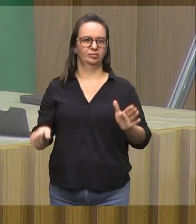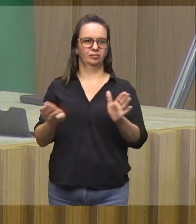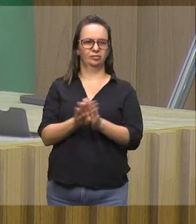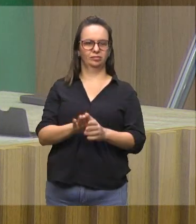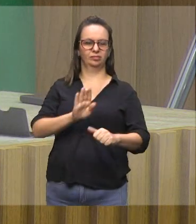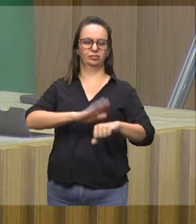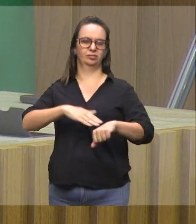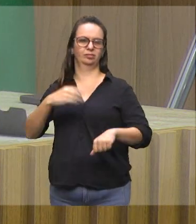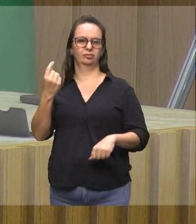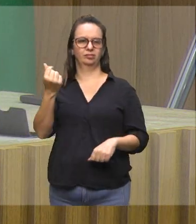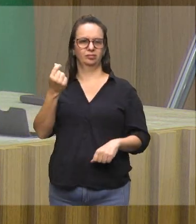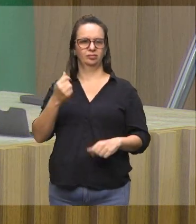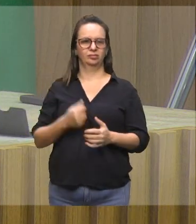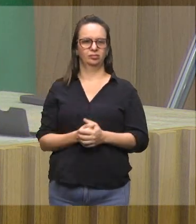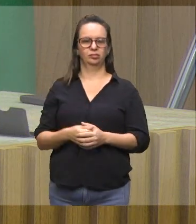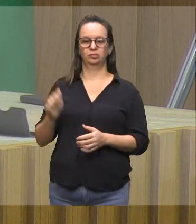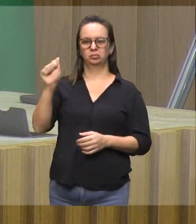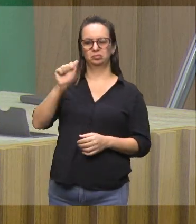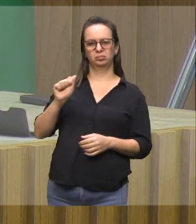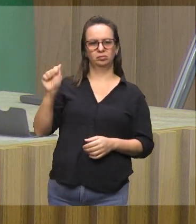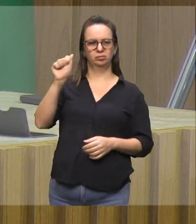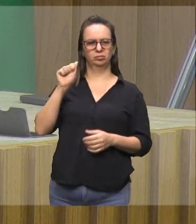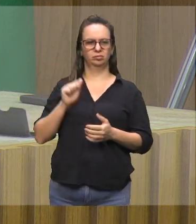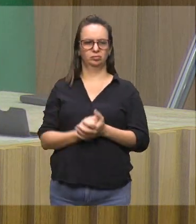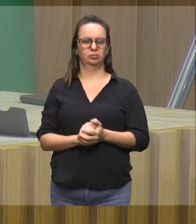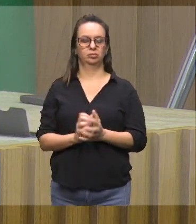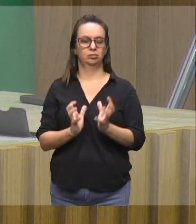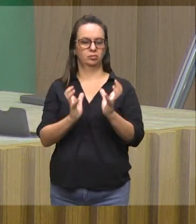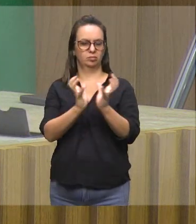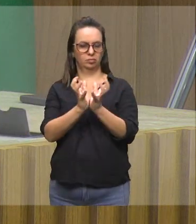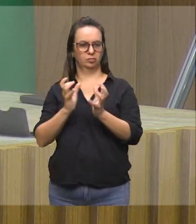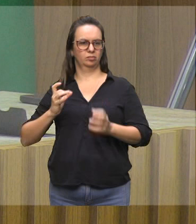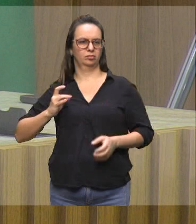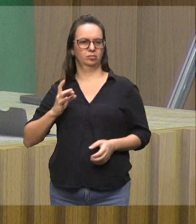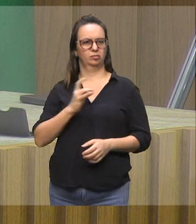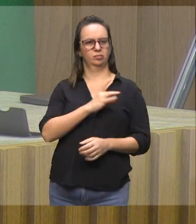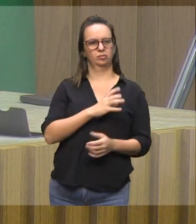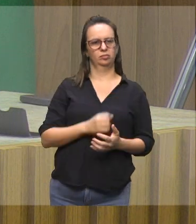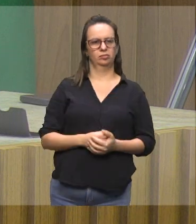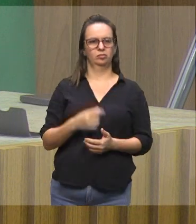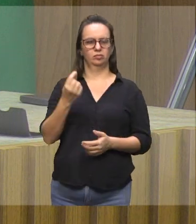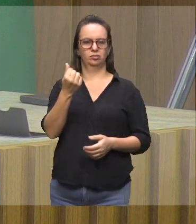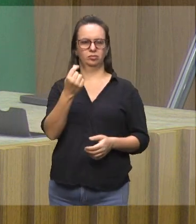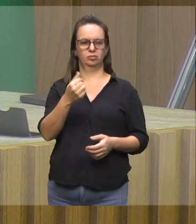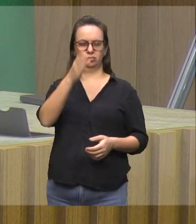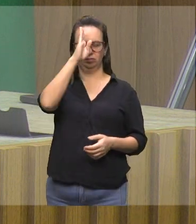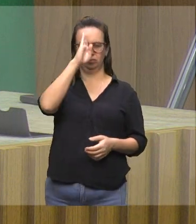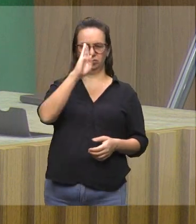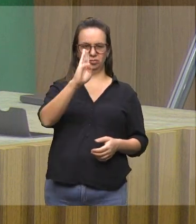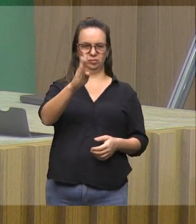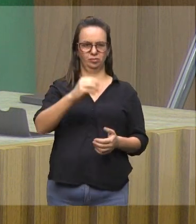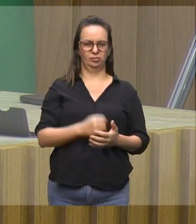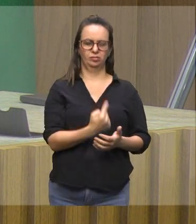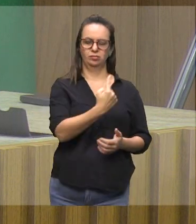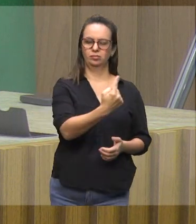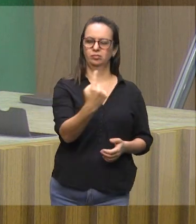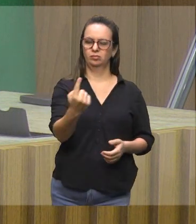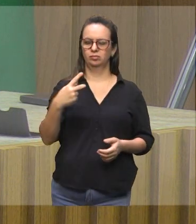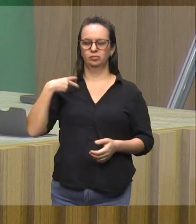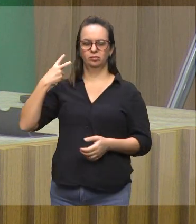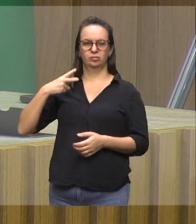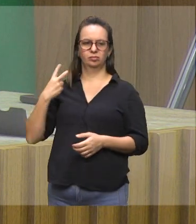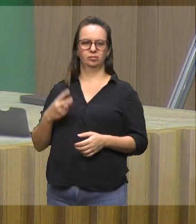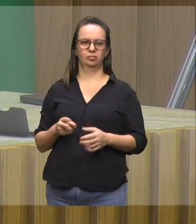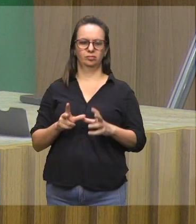para associações, mais recursos para a saúde, mais recursos que foi direcionado através de cada um dos vereadores aqui dessa Câmara